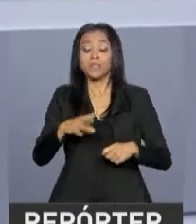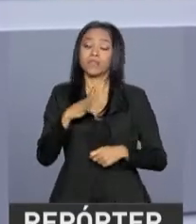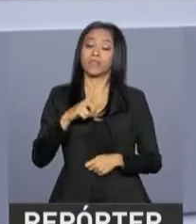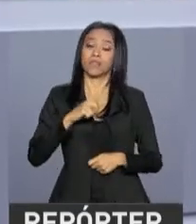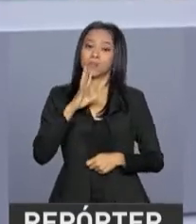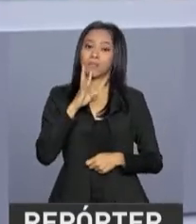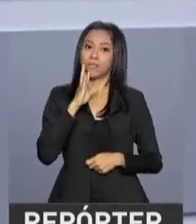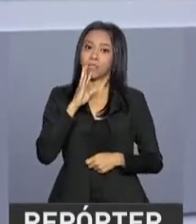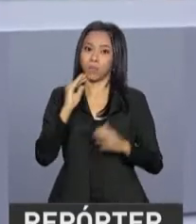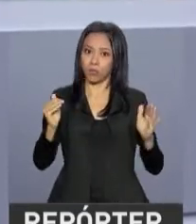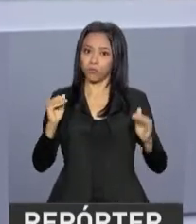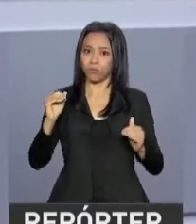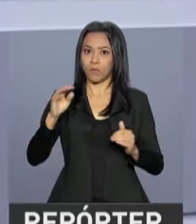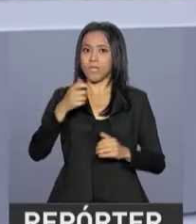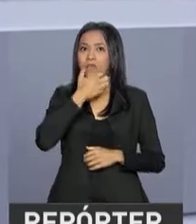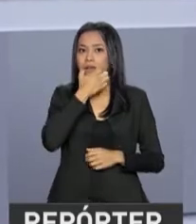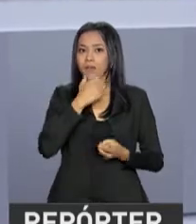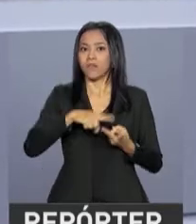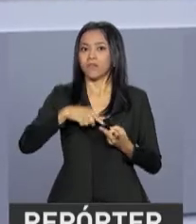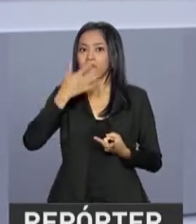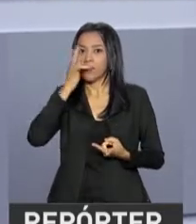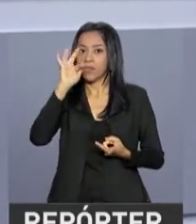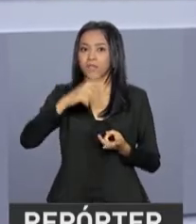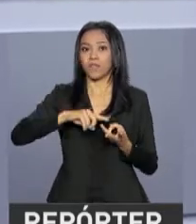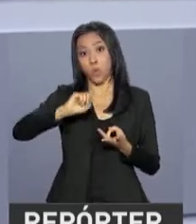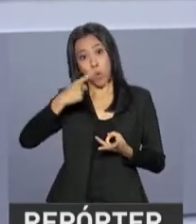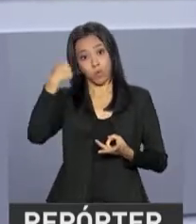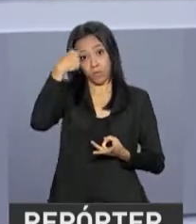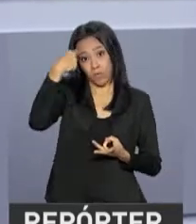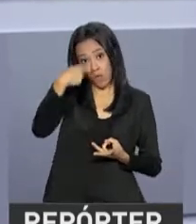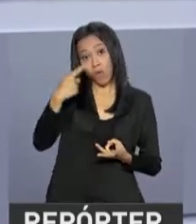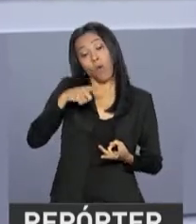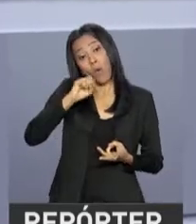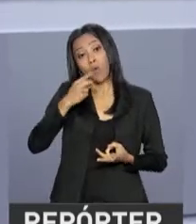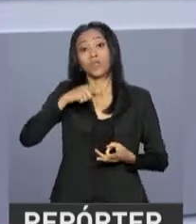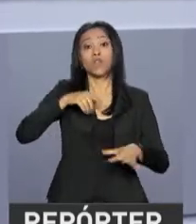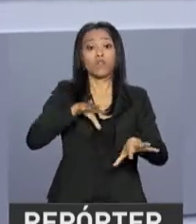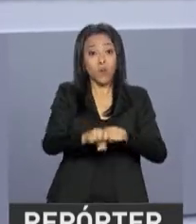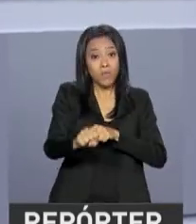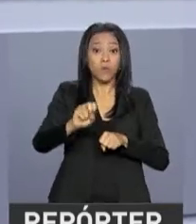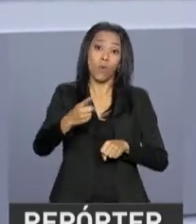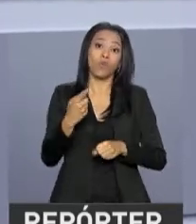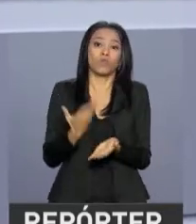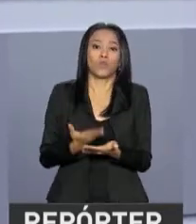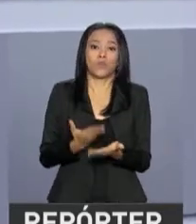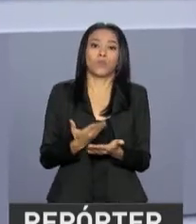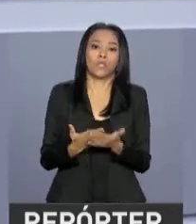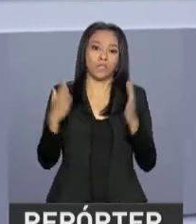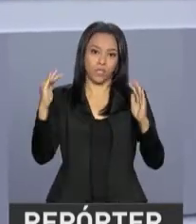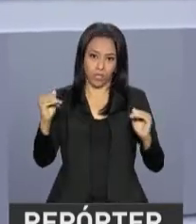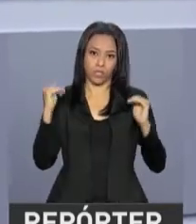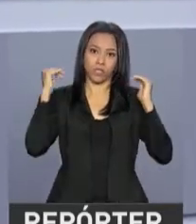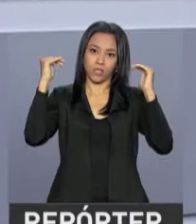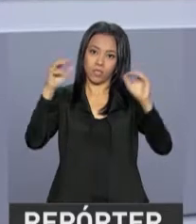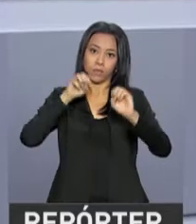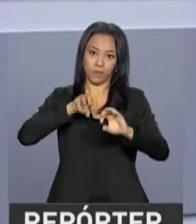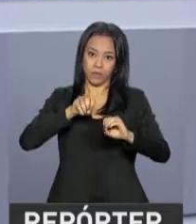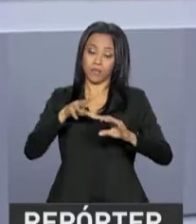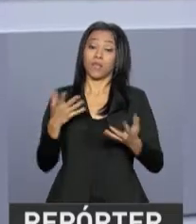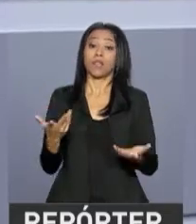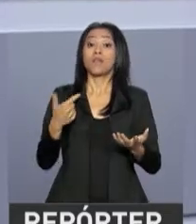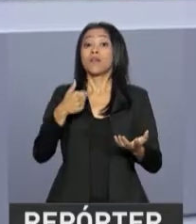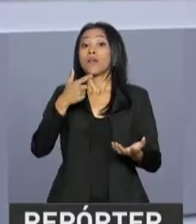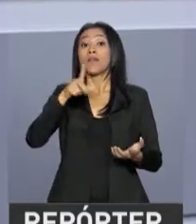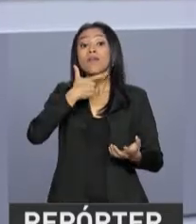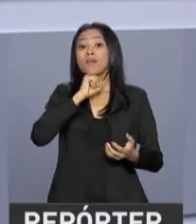em inglês francês ou espanhol e ser graduado ou estudante de nível superior a seleção é